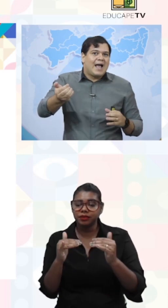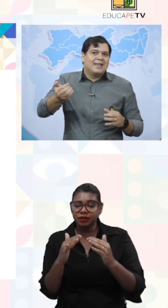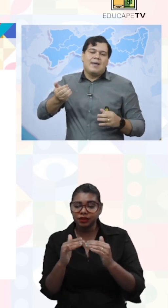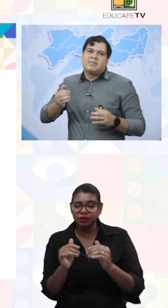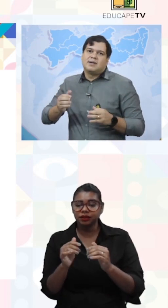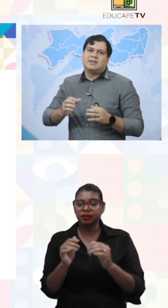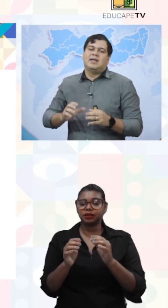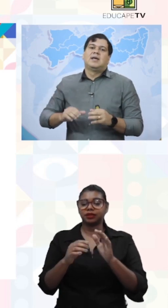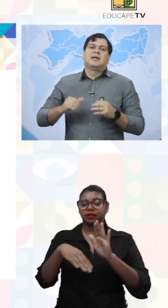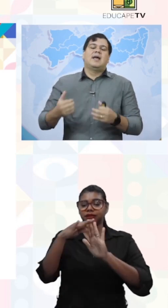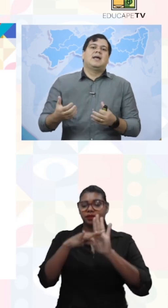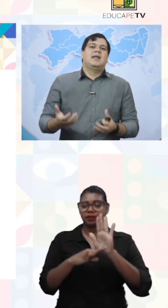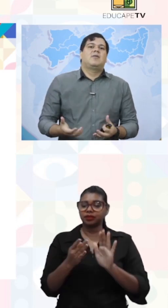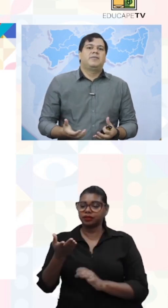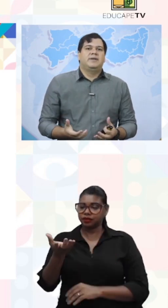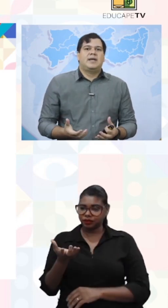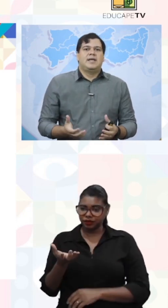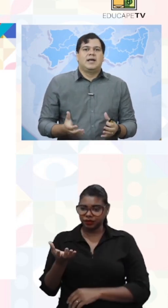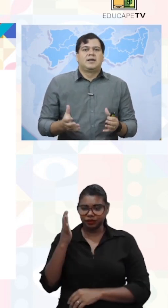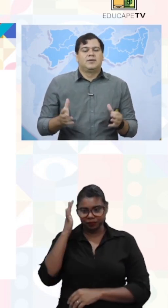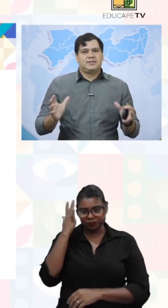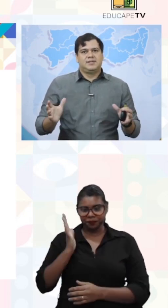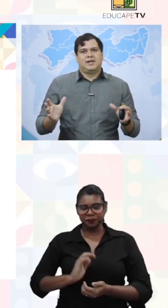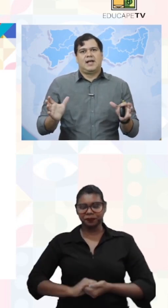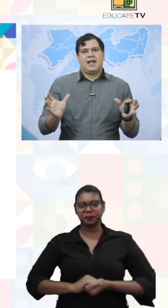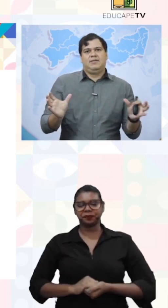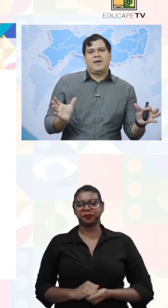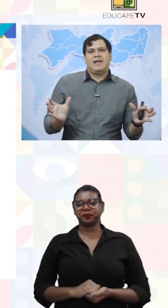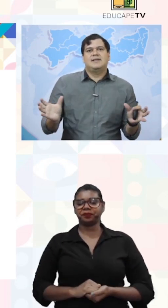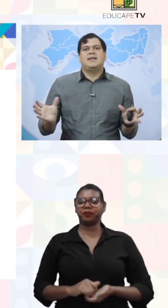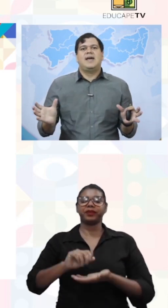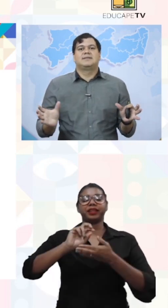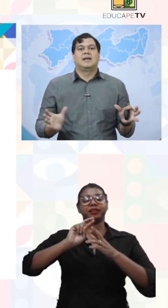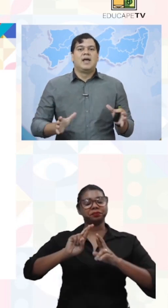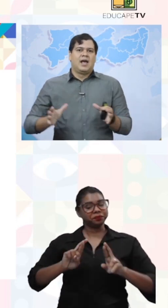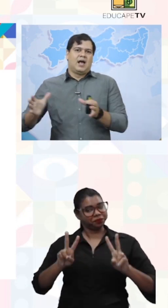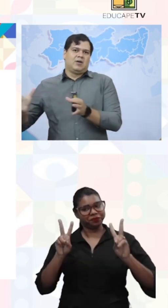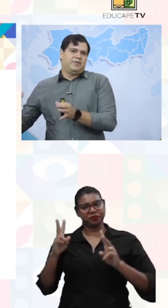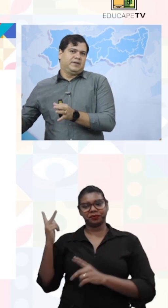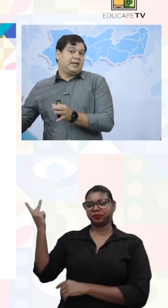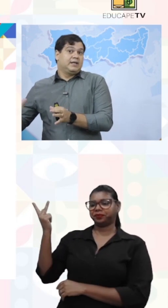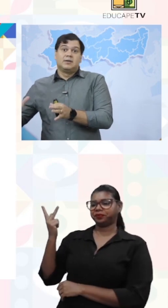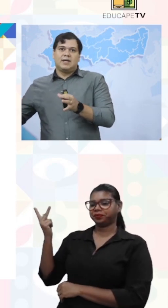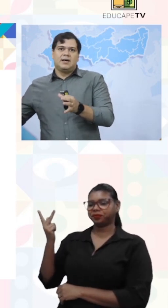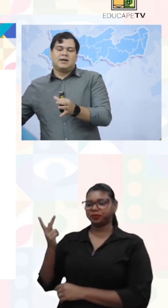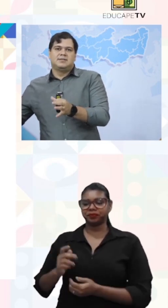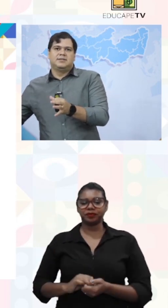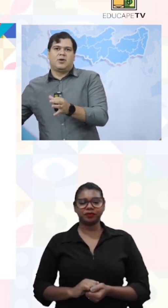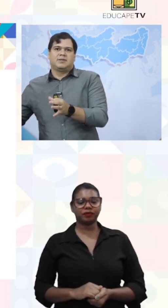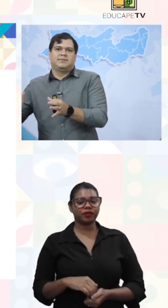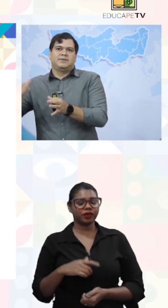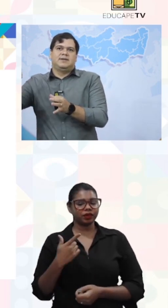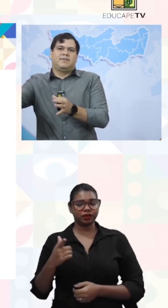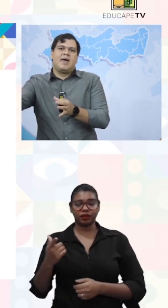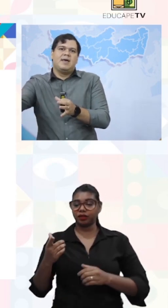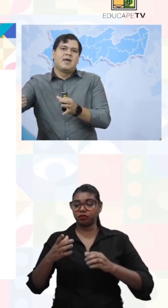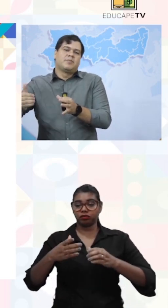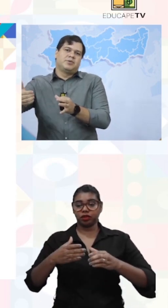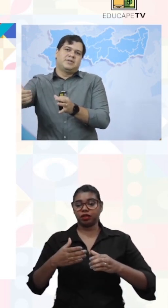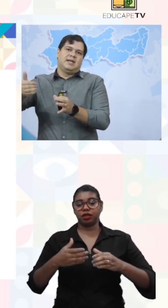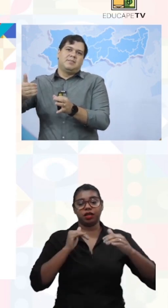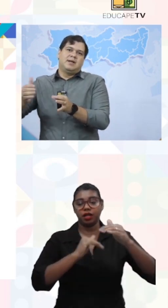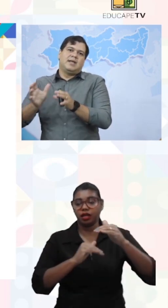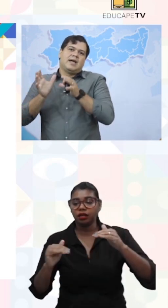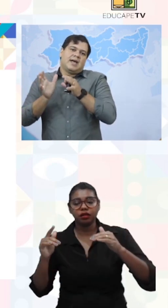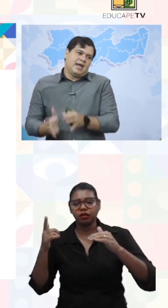puxar a demanda daquela confeitaria. Ou seja, a diferença é essa. A confeitaria não tem grandes estoques. Você vai